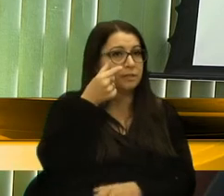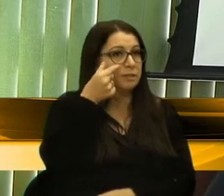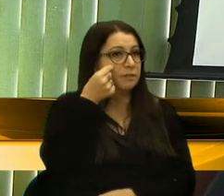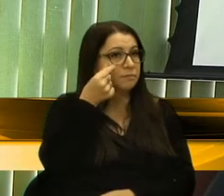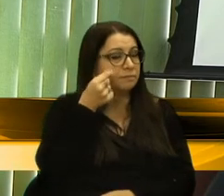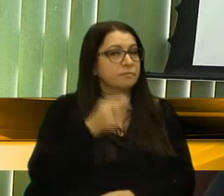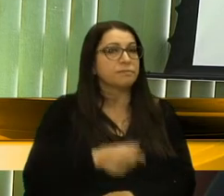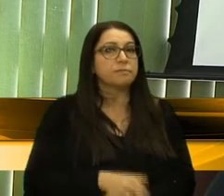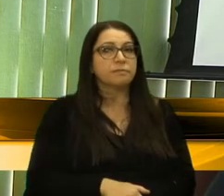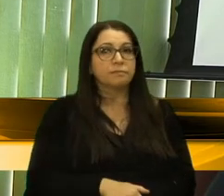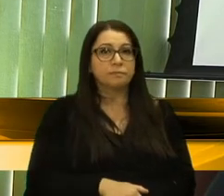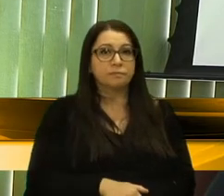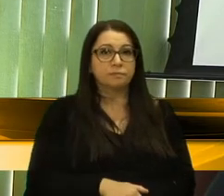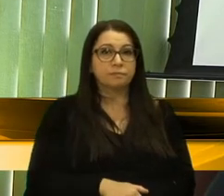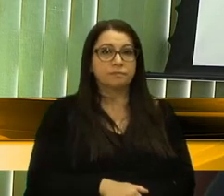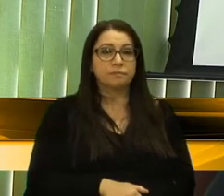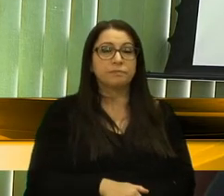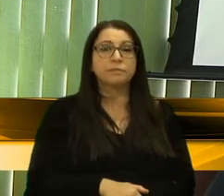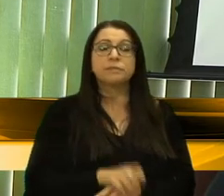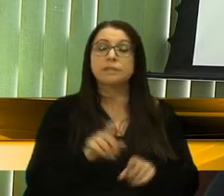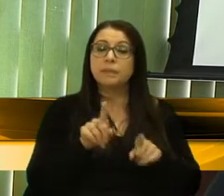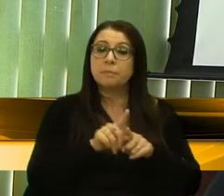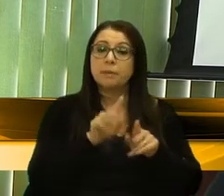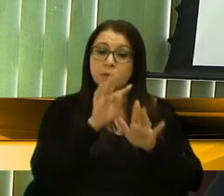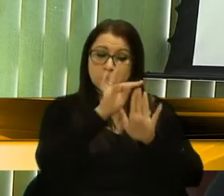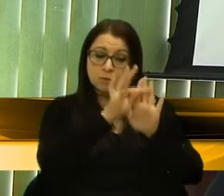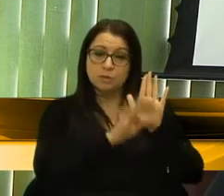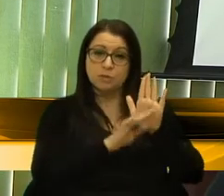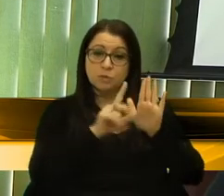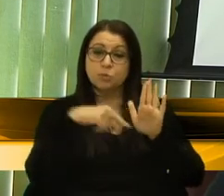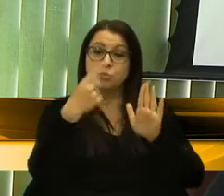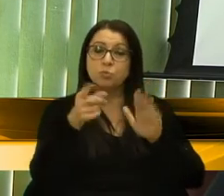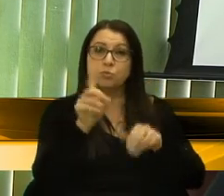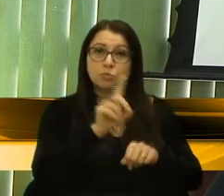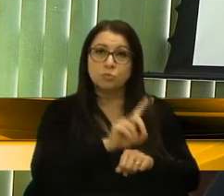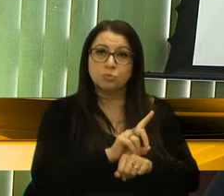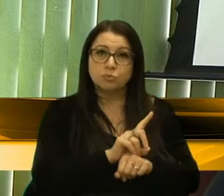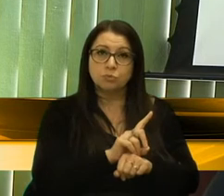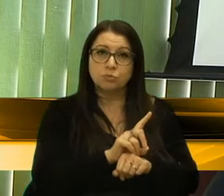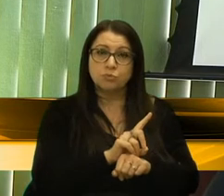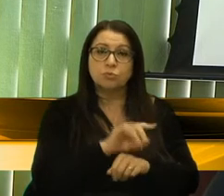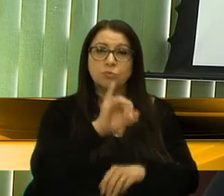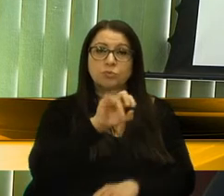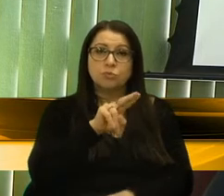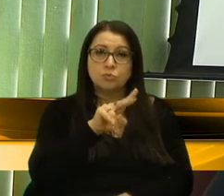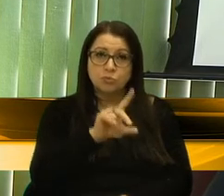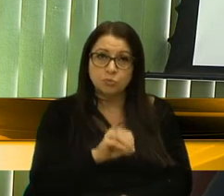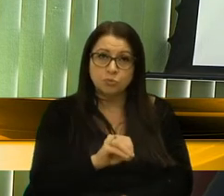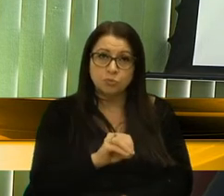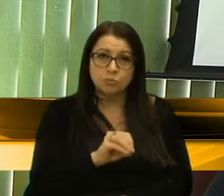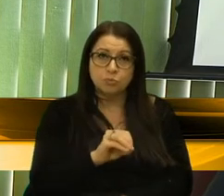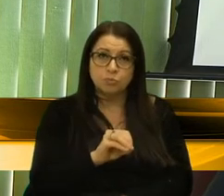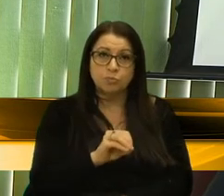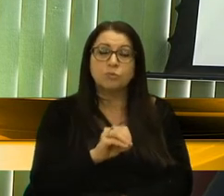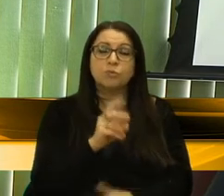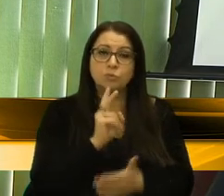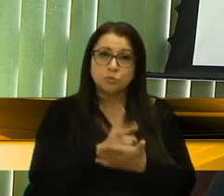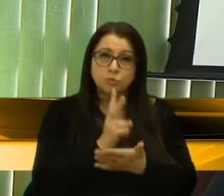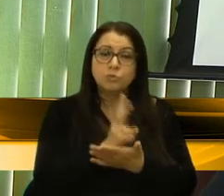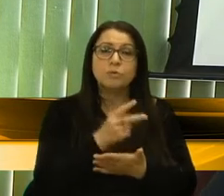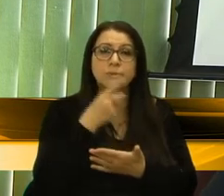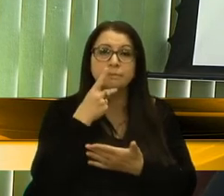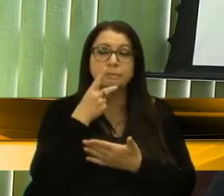Frisso. Na mesma matéria do dia seguinte, Júlio César de Freitas segue afirmando